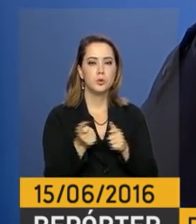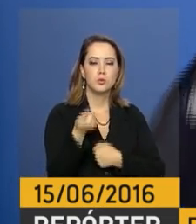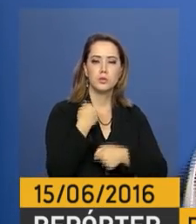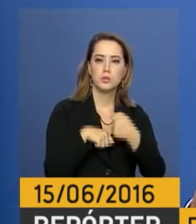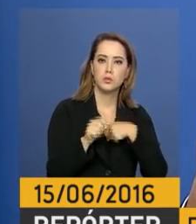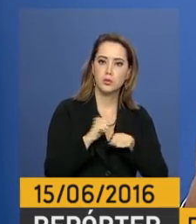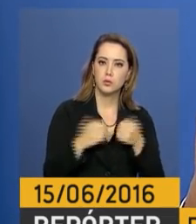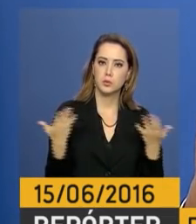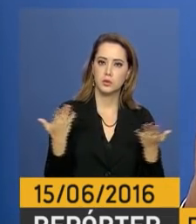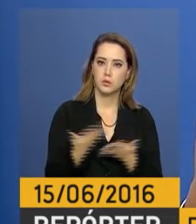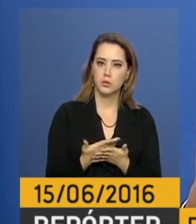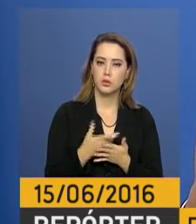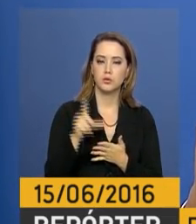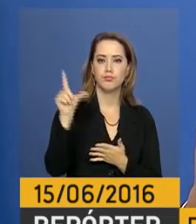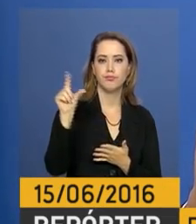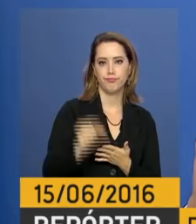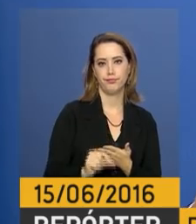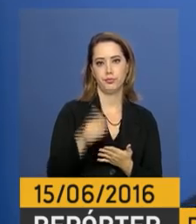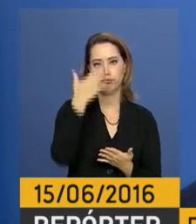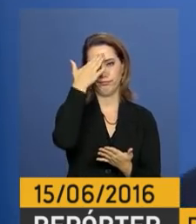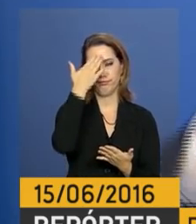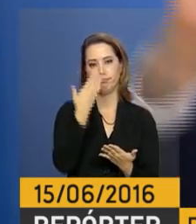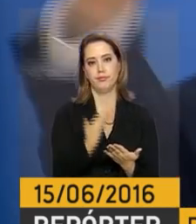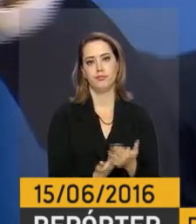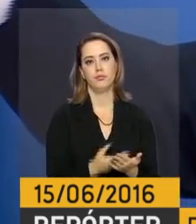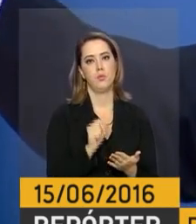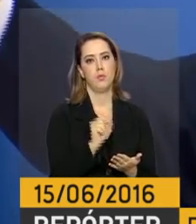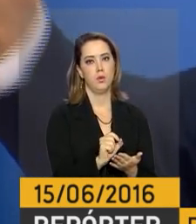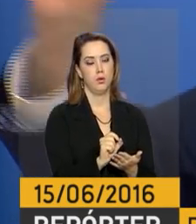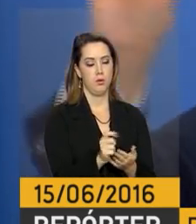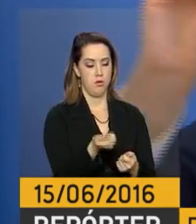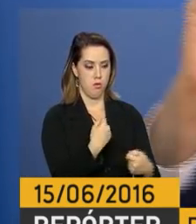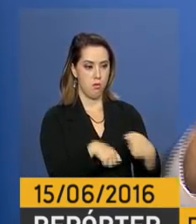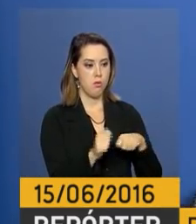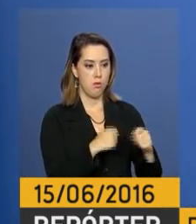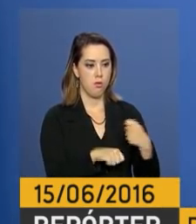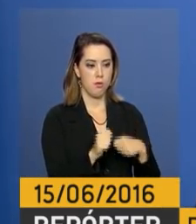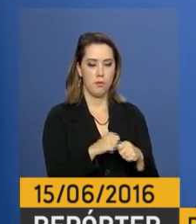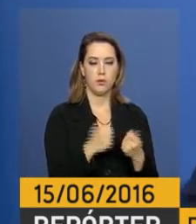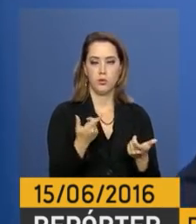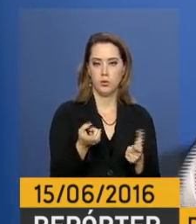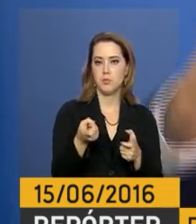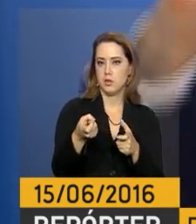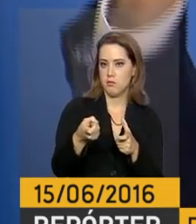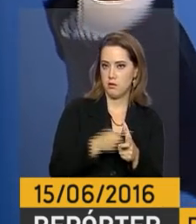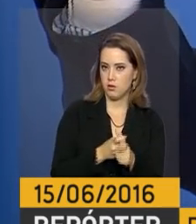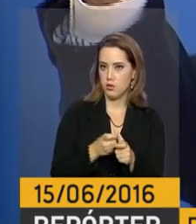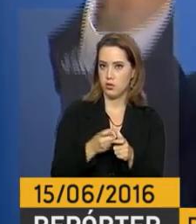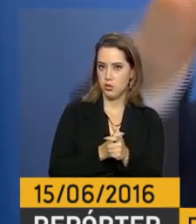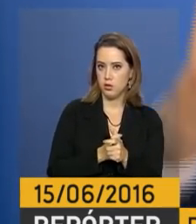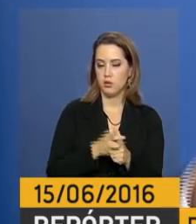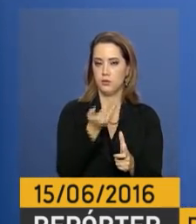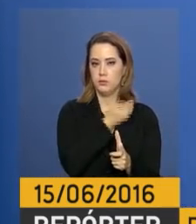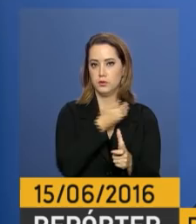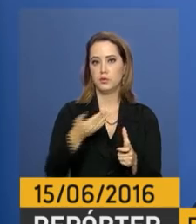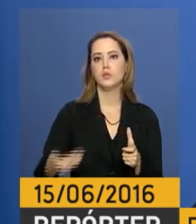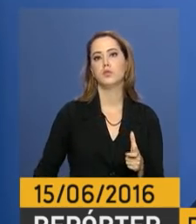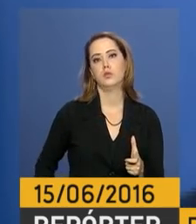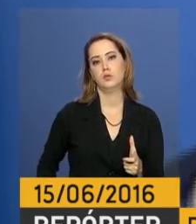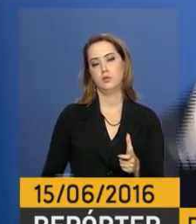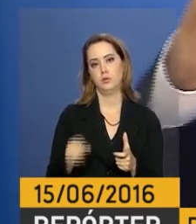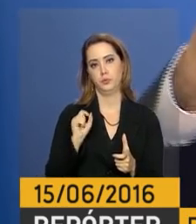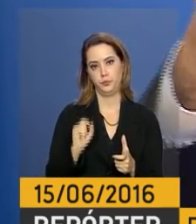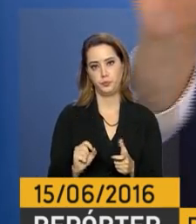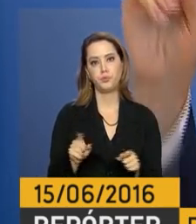exatamente a queda da confiança na sustentabilidade da dívida pública brasileira começou a crescer